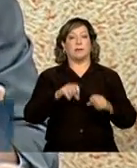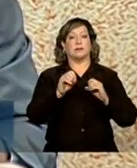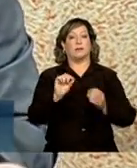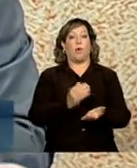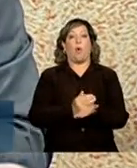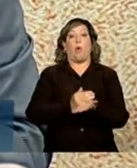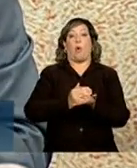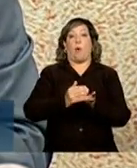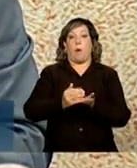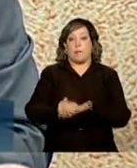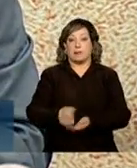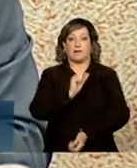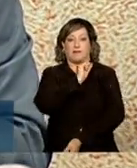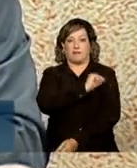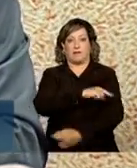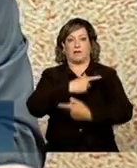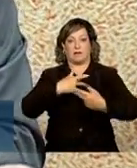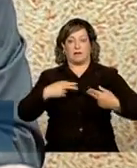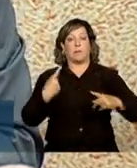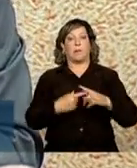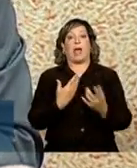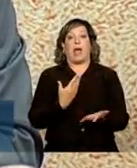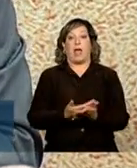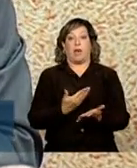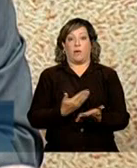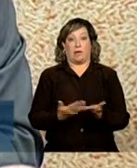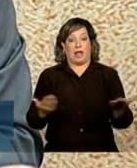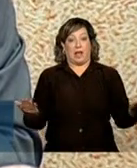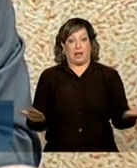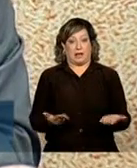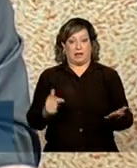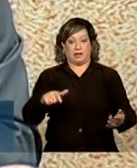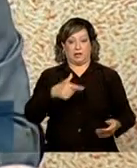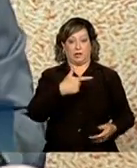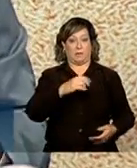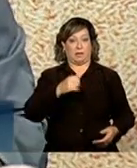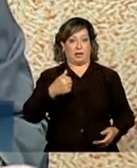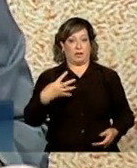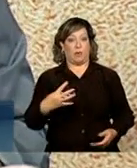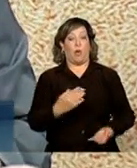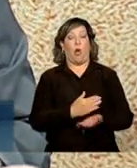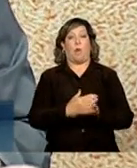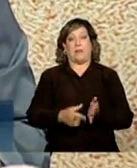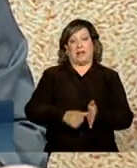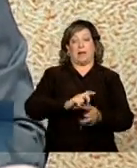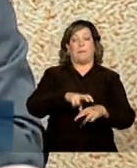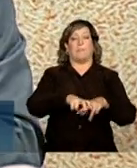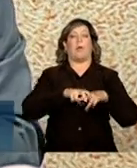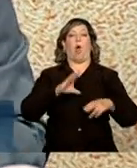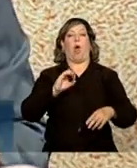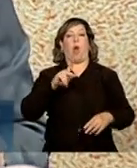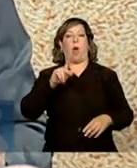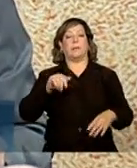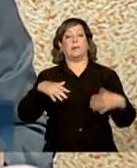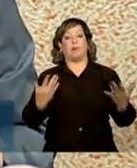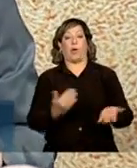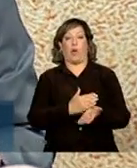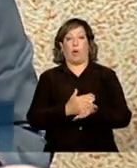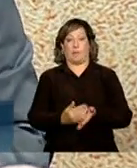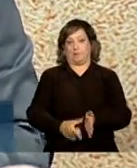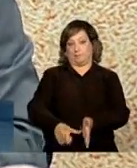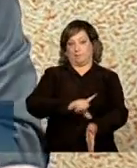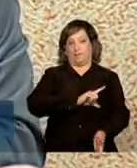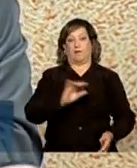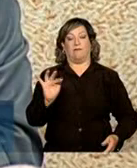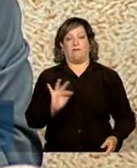campanha porque as aulas esse ano começam mais cedo por conta da Copa o calendário letivo no país será mais